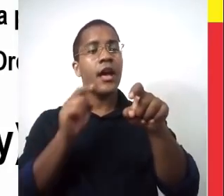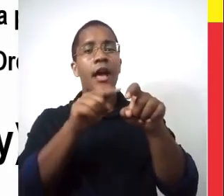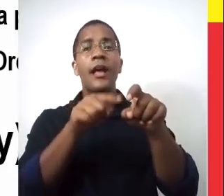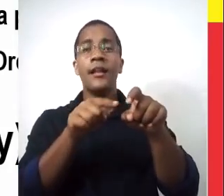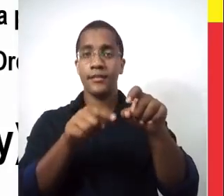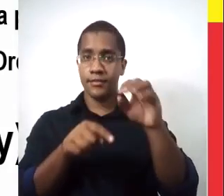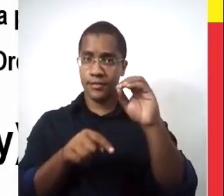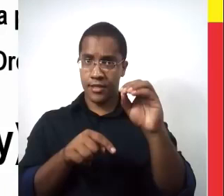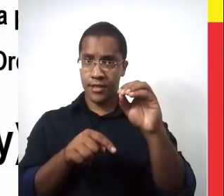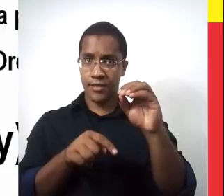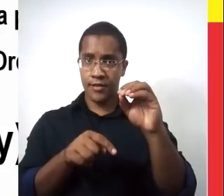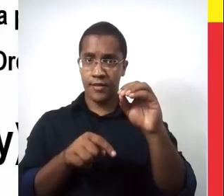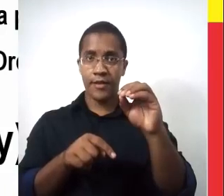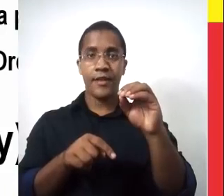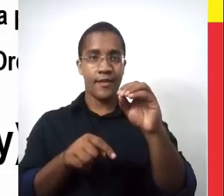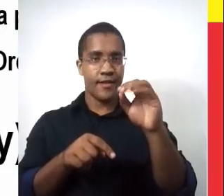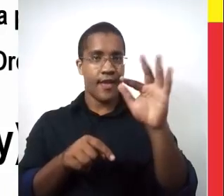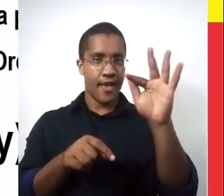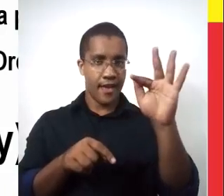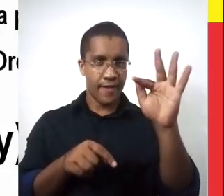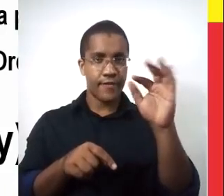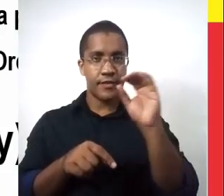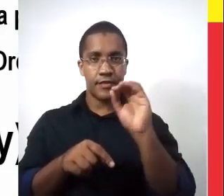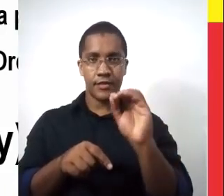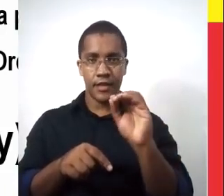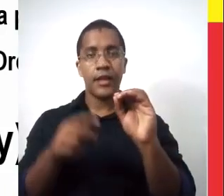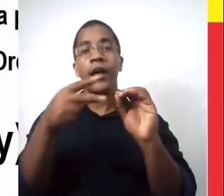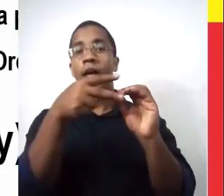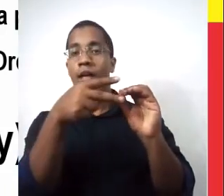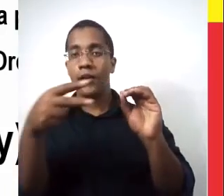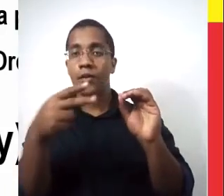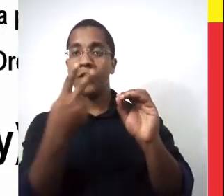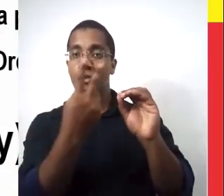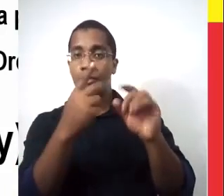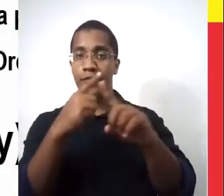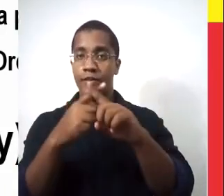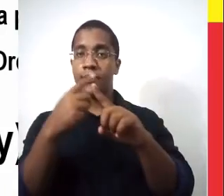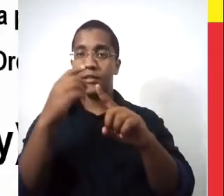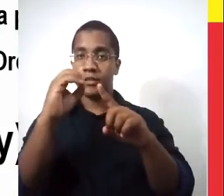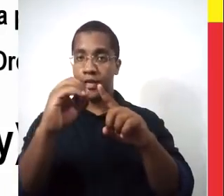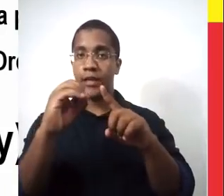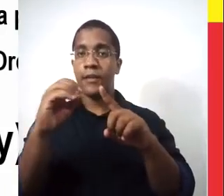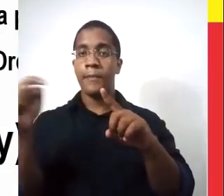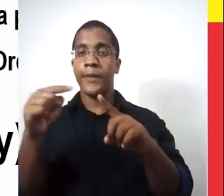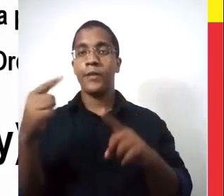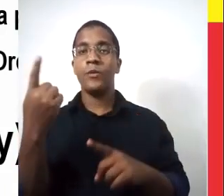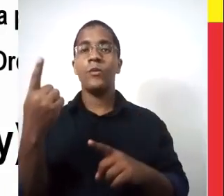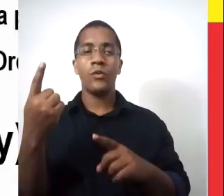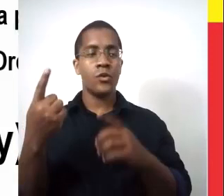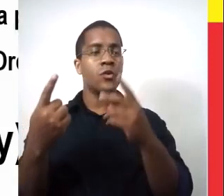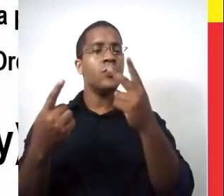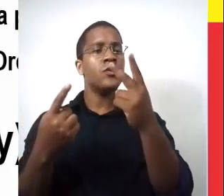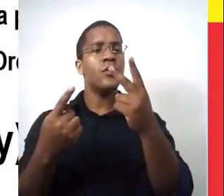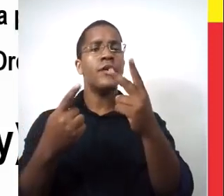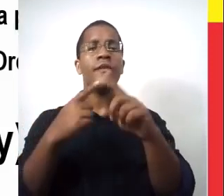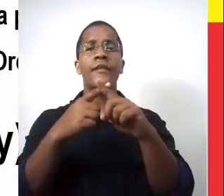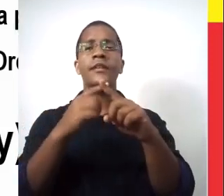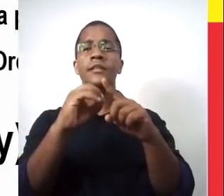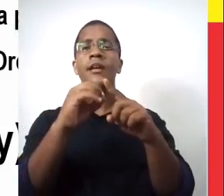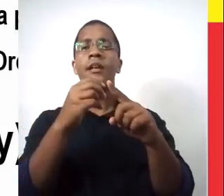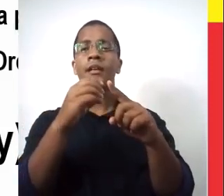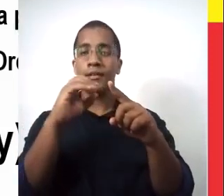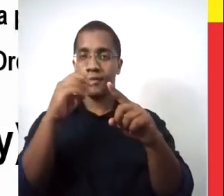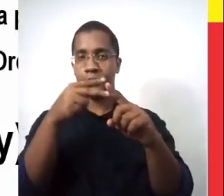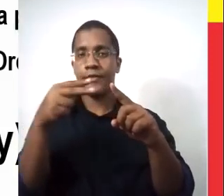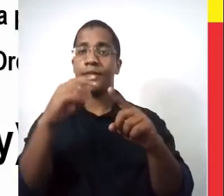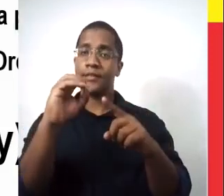é 0, então fica f de 0 é igual a 2 vezes 0 menos 1. 2 vezes 0 é 0.